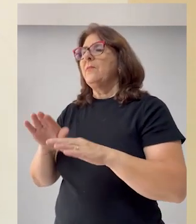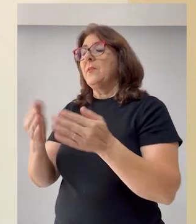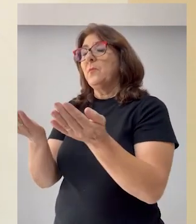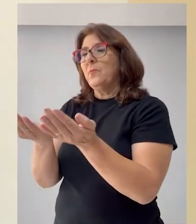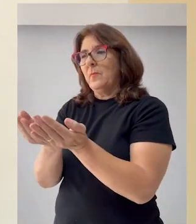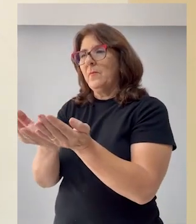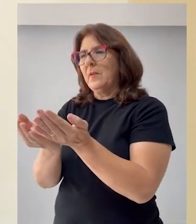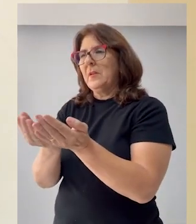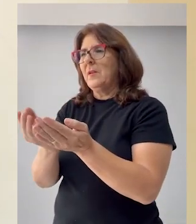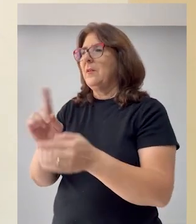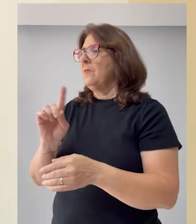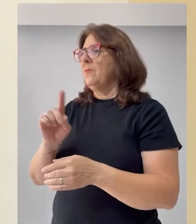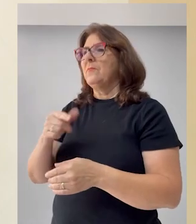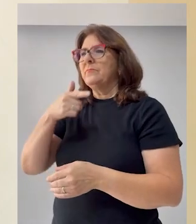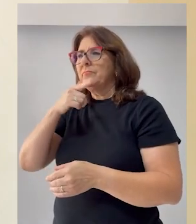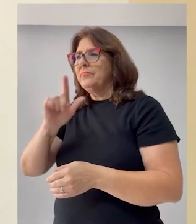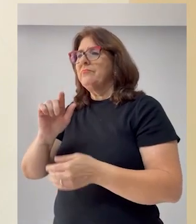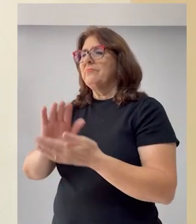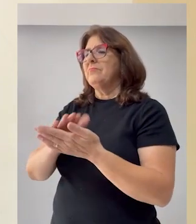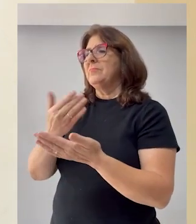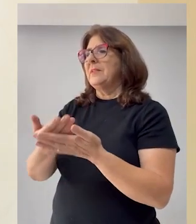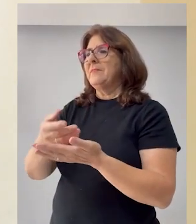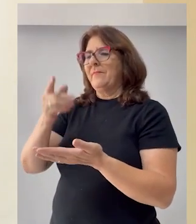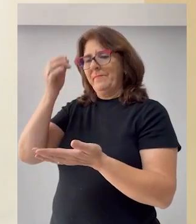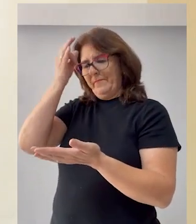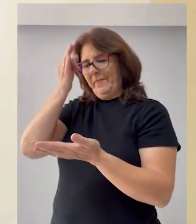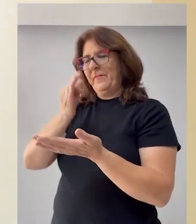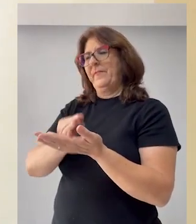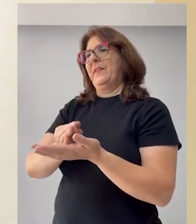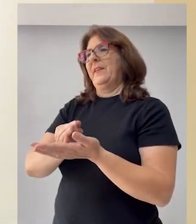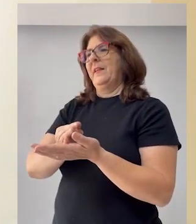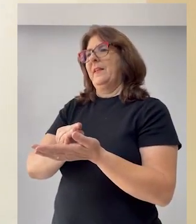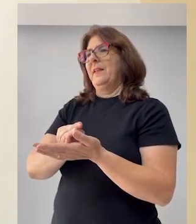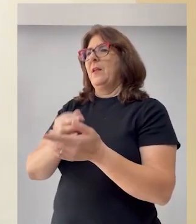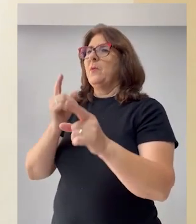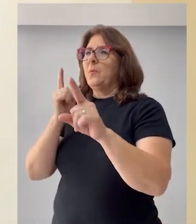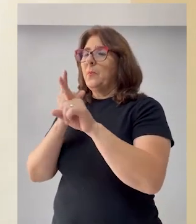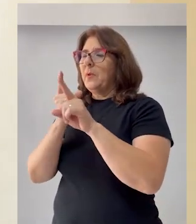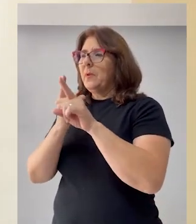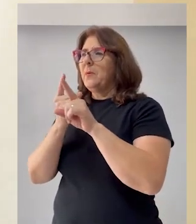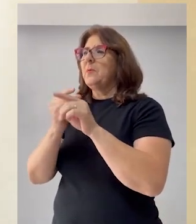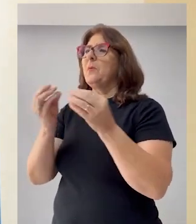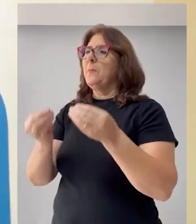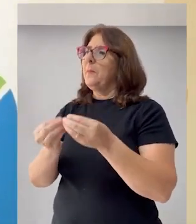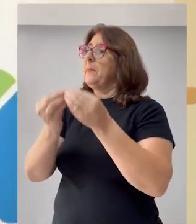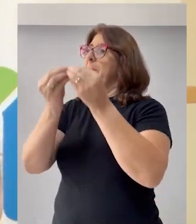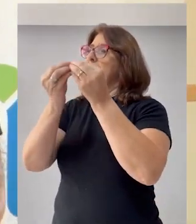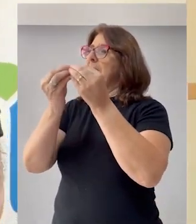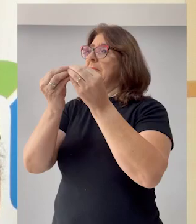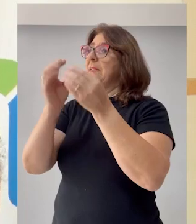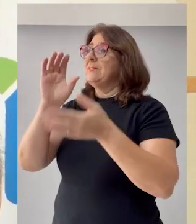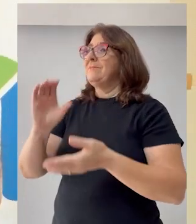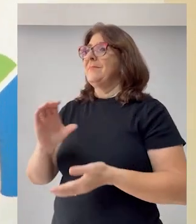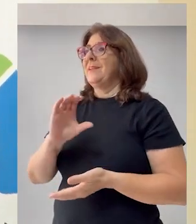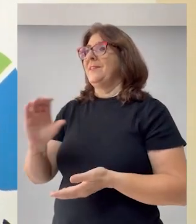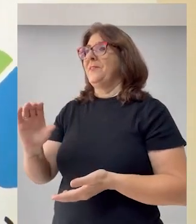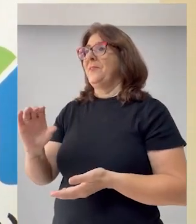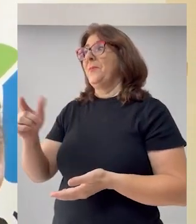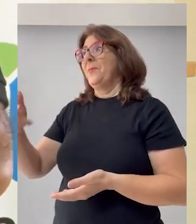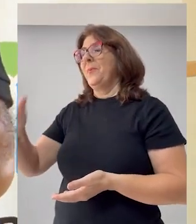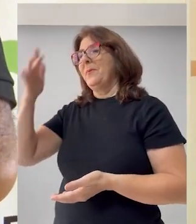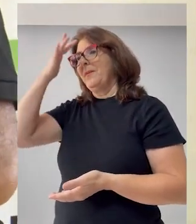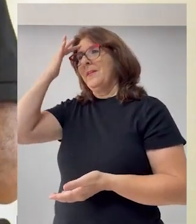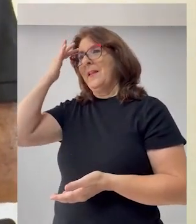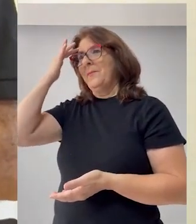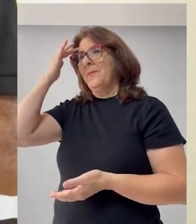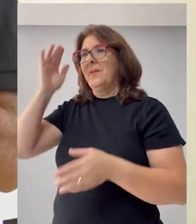protestantes, para interpretar, às vezes, uma missa, um evento religioso da parte católica, chamam outros intérpretes,